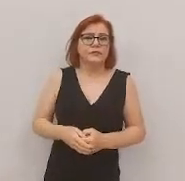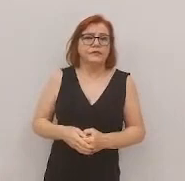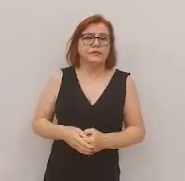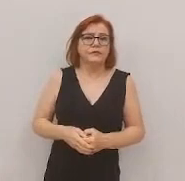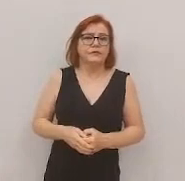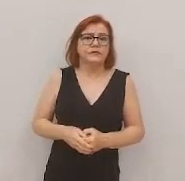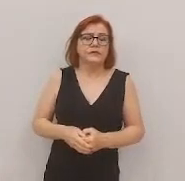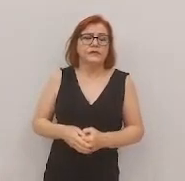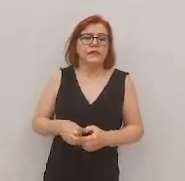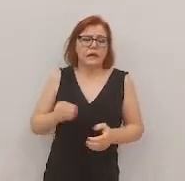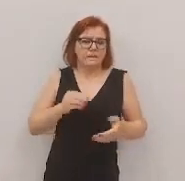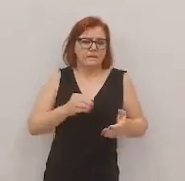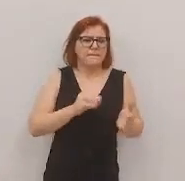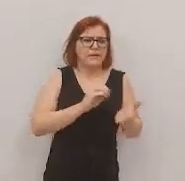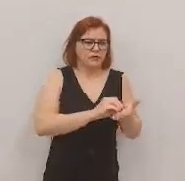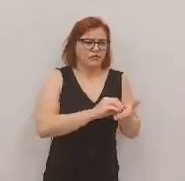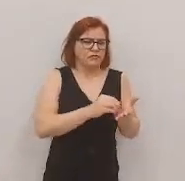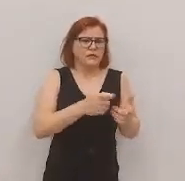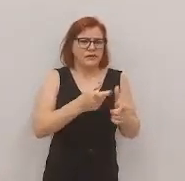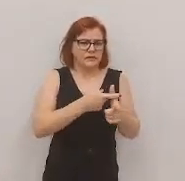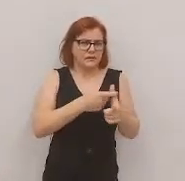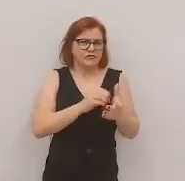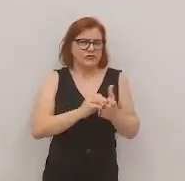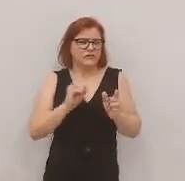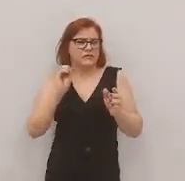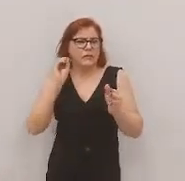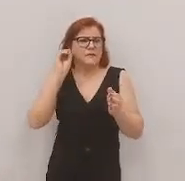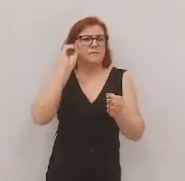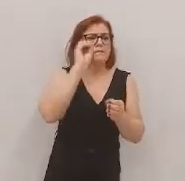encravando-o na cruz.